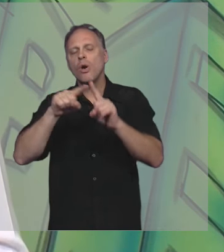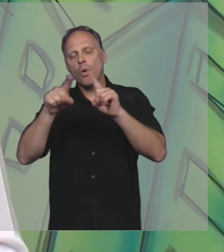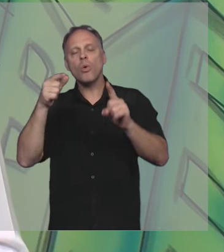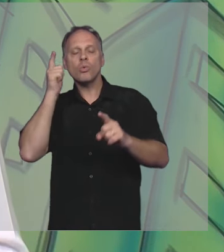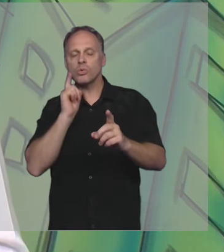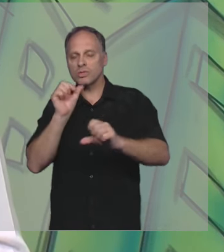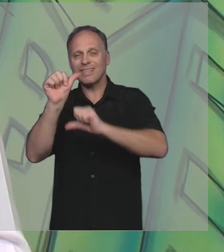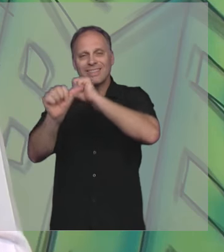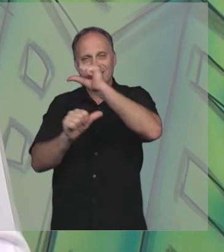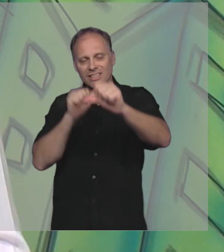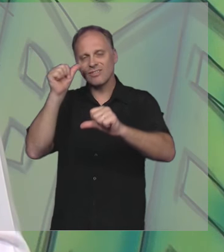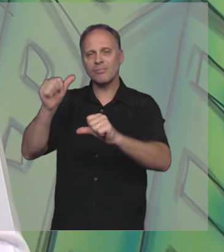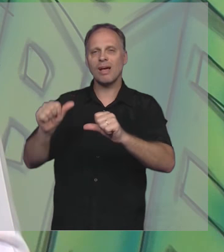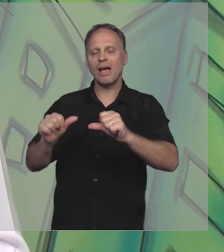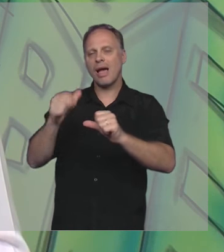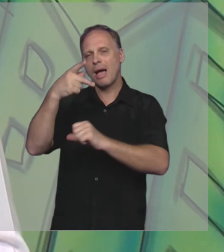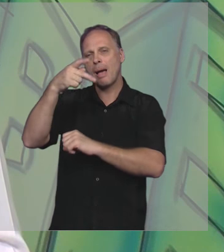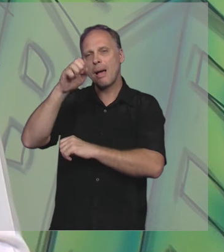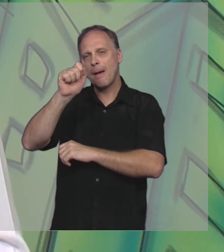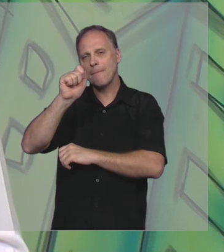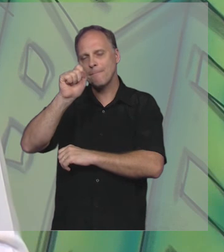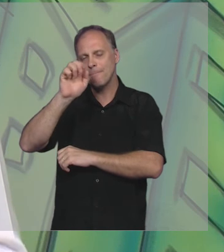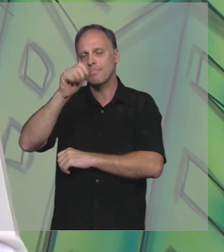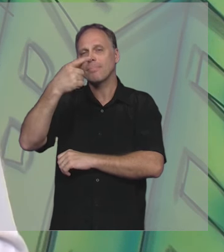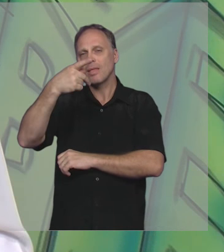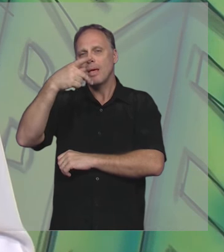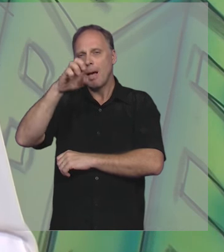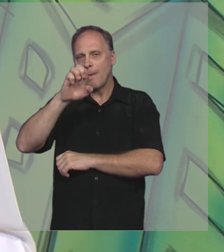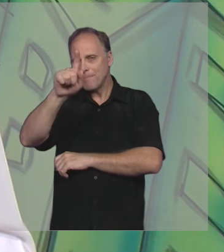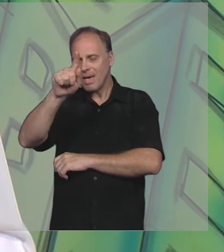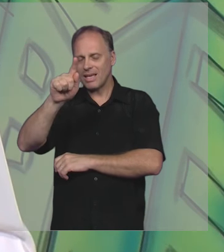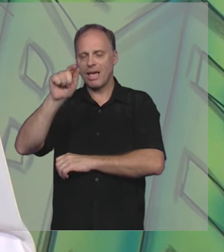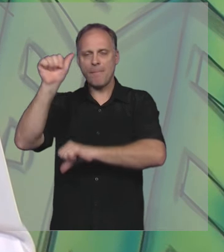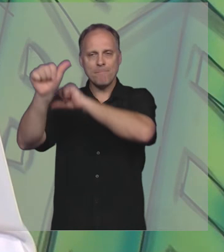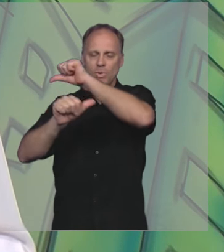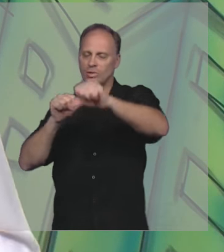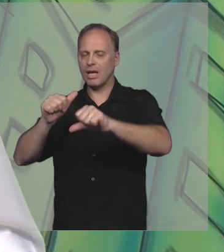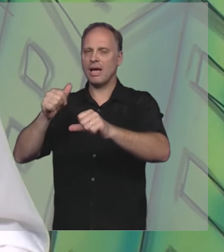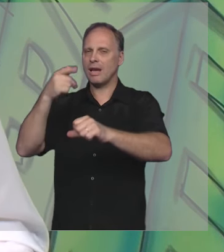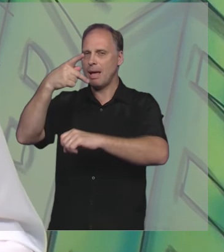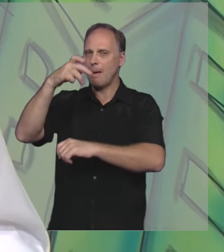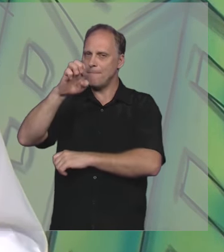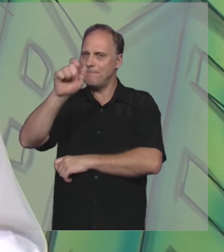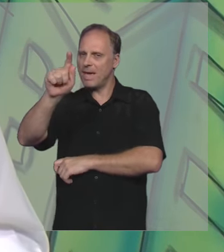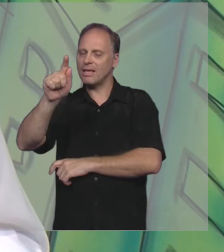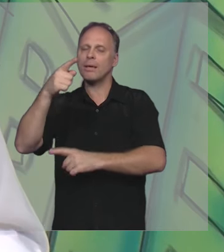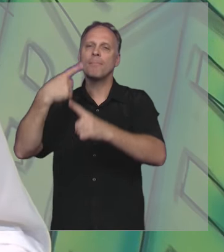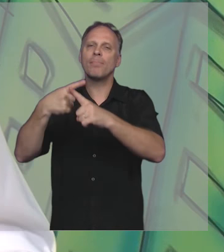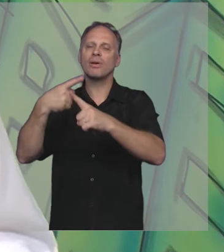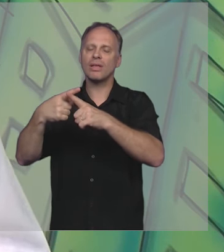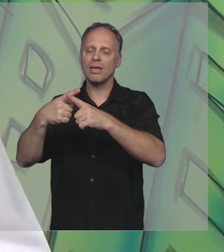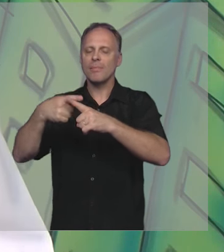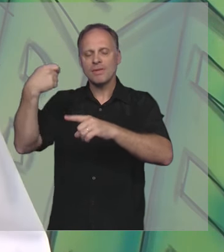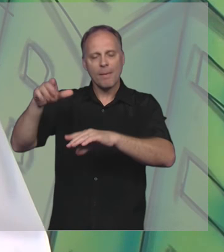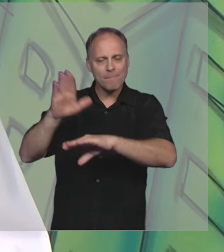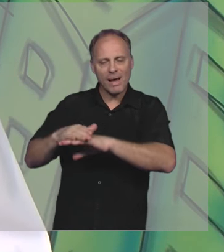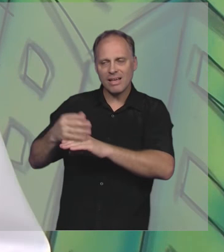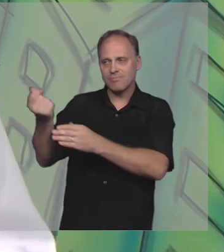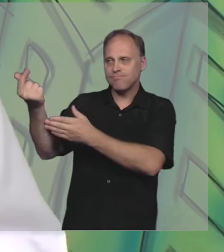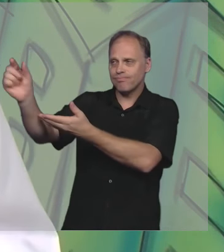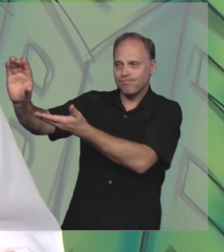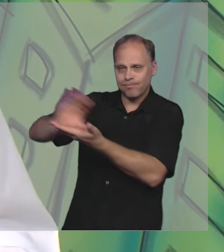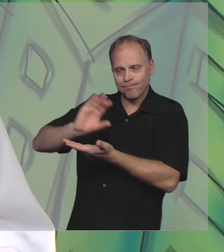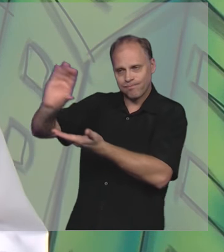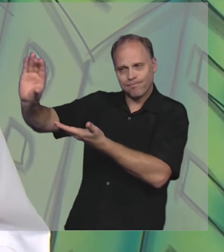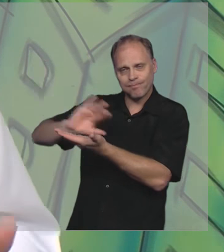conseguir alterar essa PEC, né? Seria o ideal hoje transformar a PEC, porque a gente precisaria mais investimento do